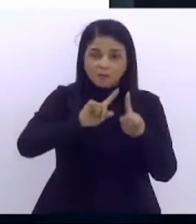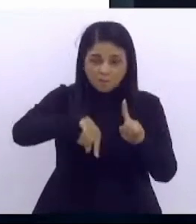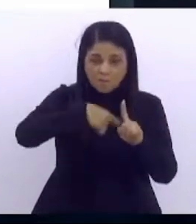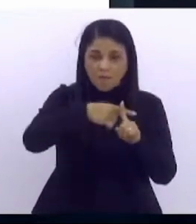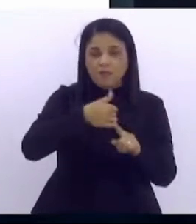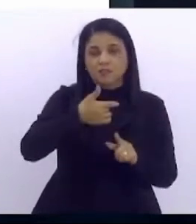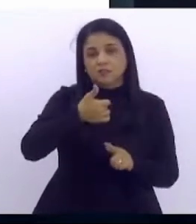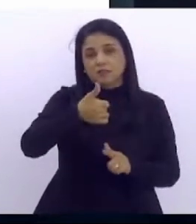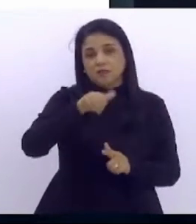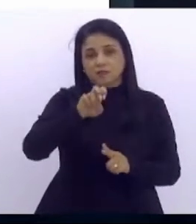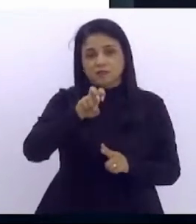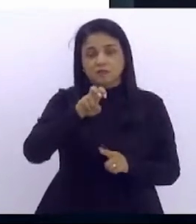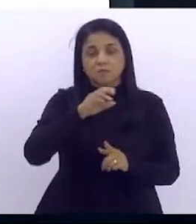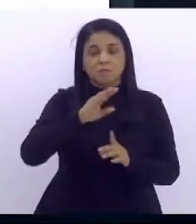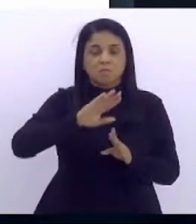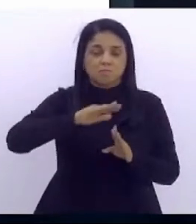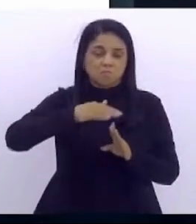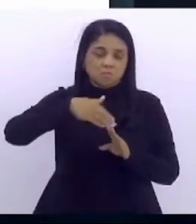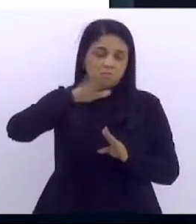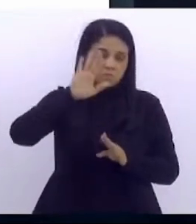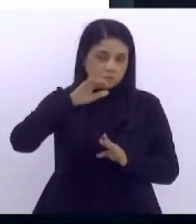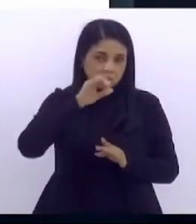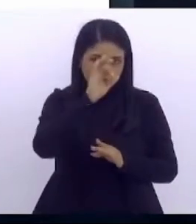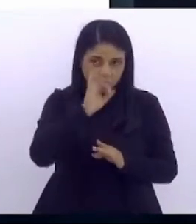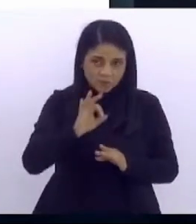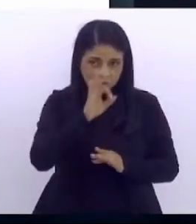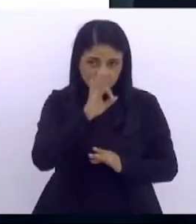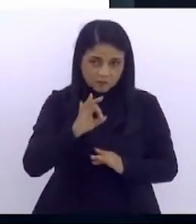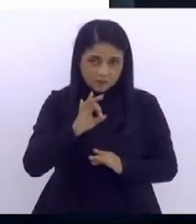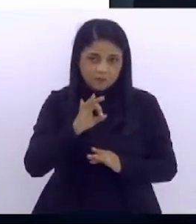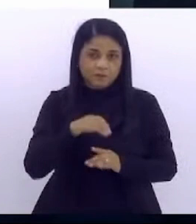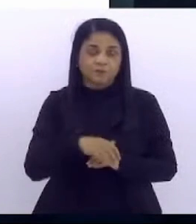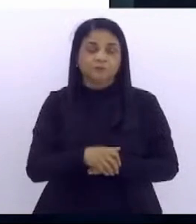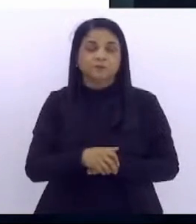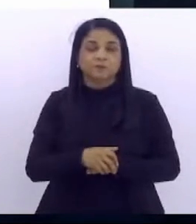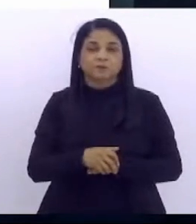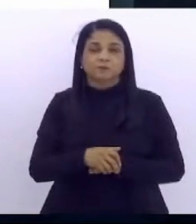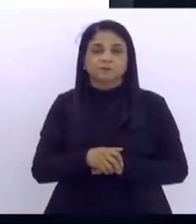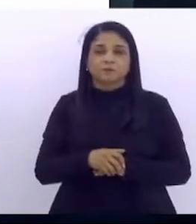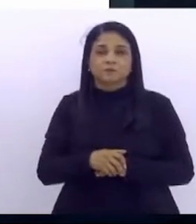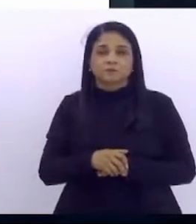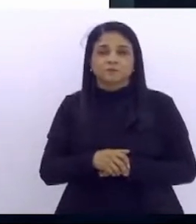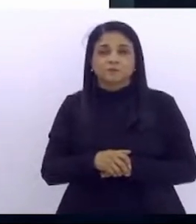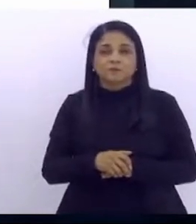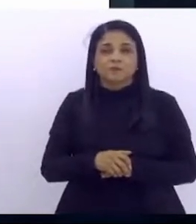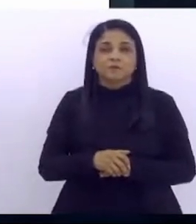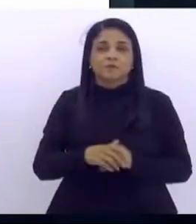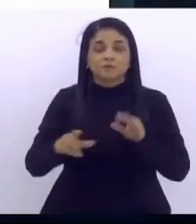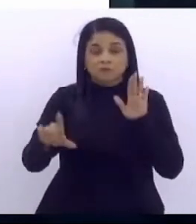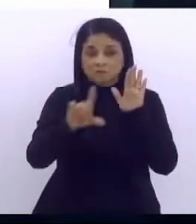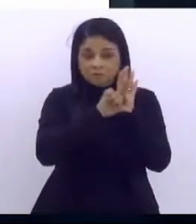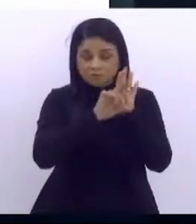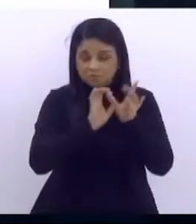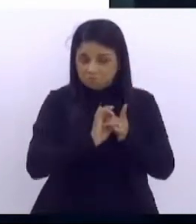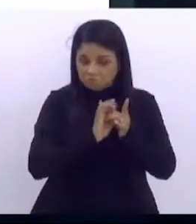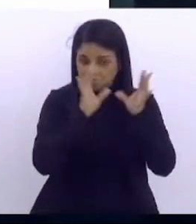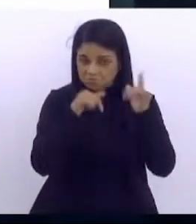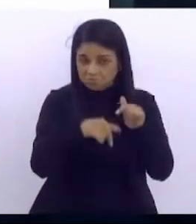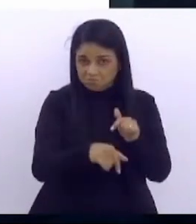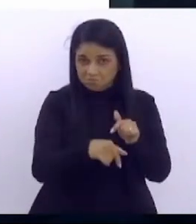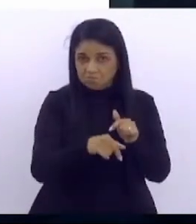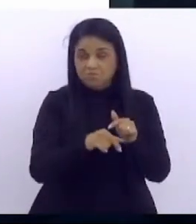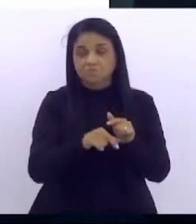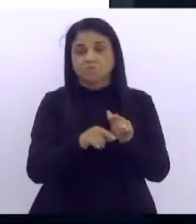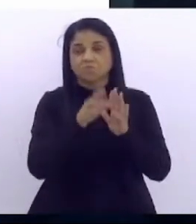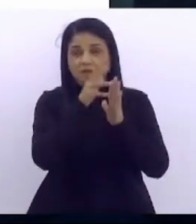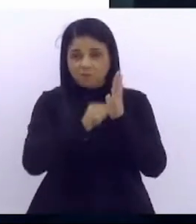seria o estudo dos defensores da legalização. Tá? Onde é legalizado está subnotificado